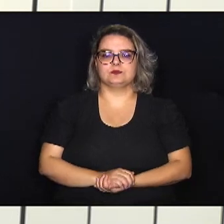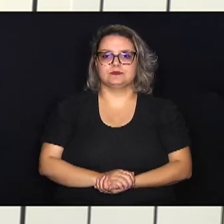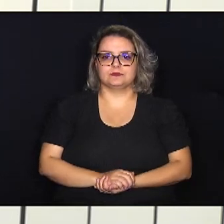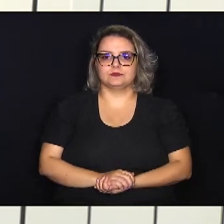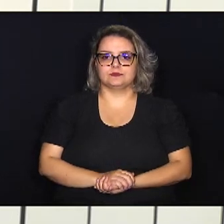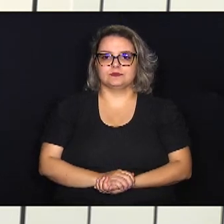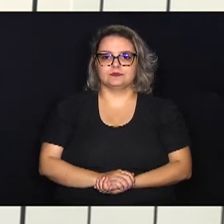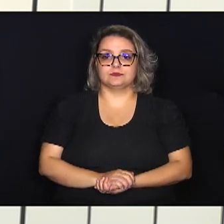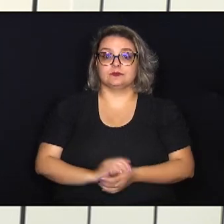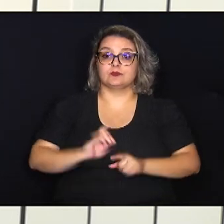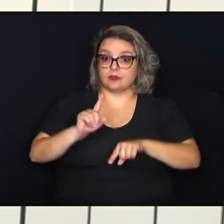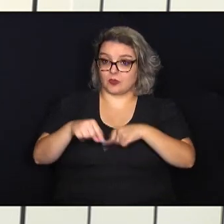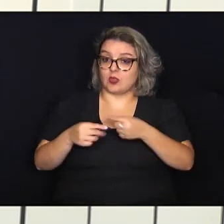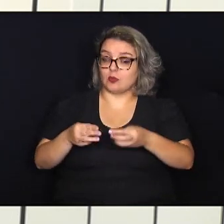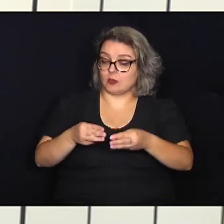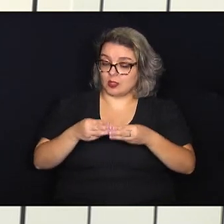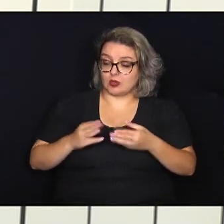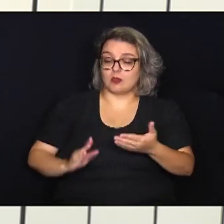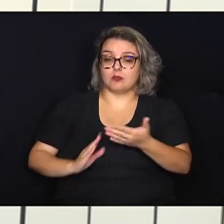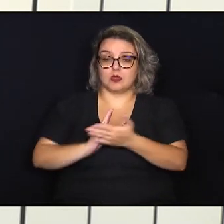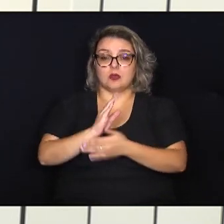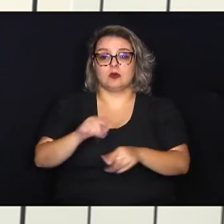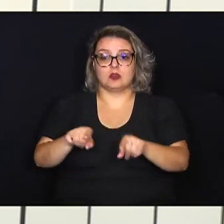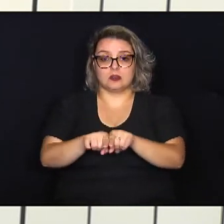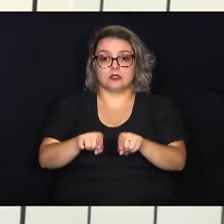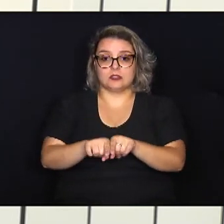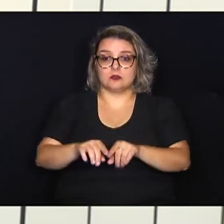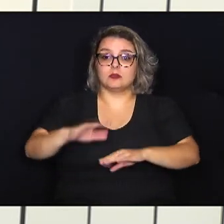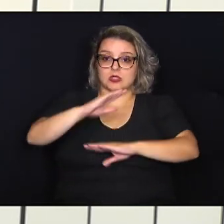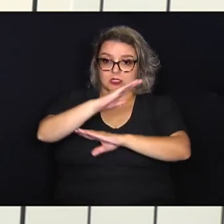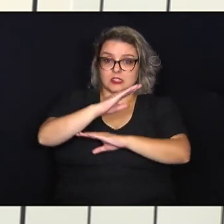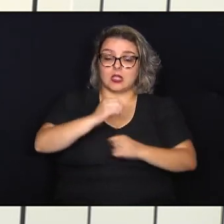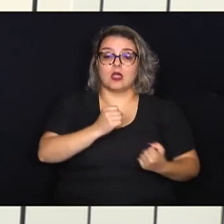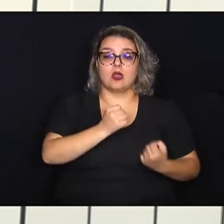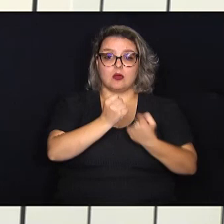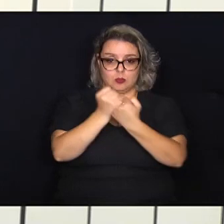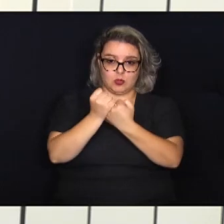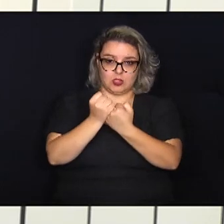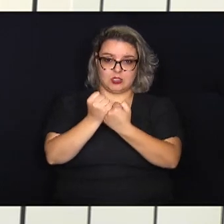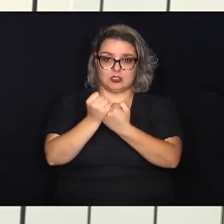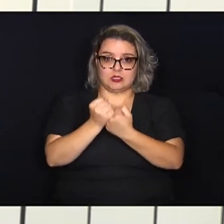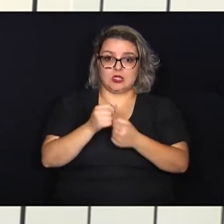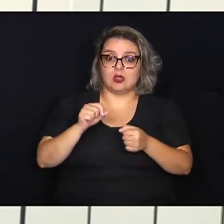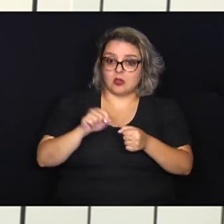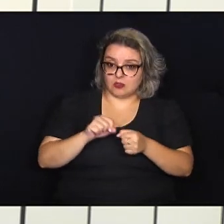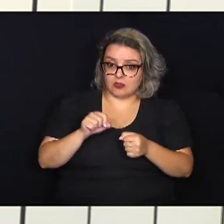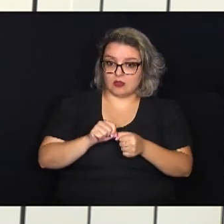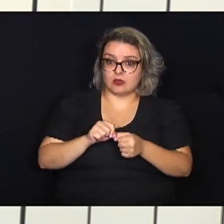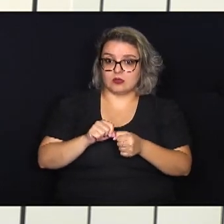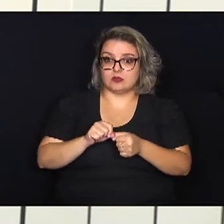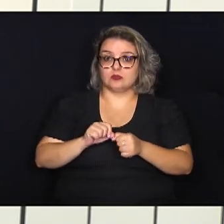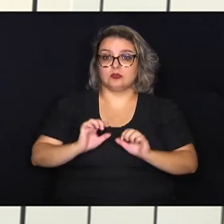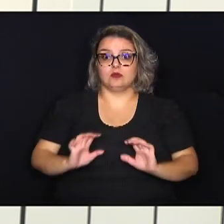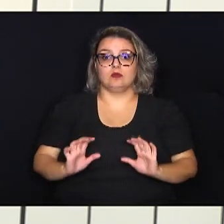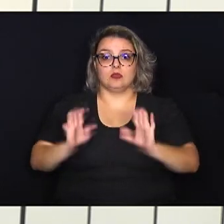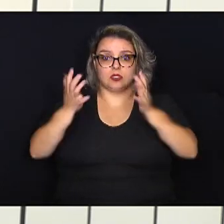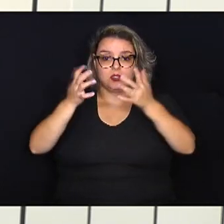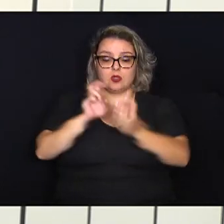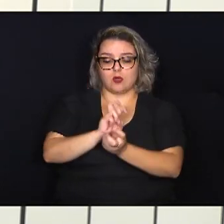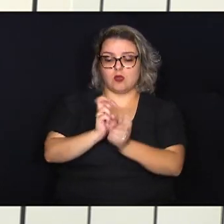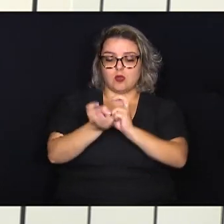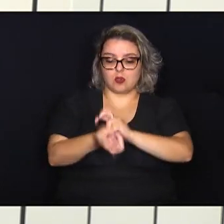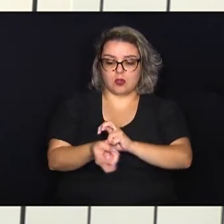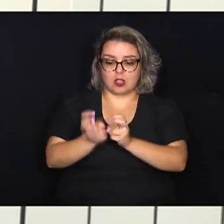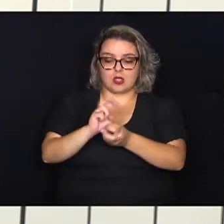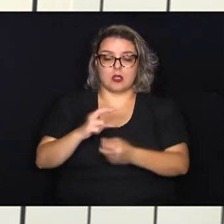E uma outra moção aprovada também na Câmara apoia a realização do Festival Capoeira de